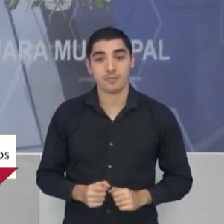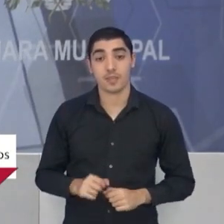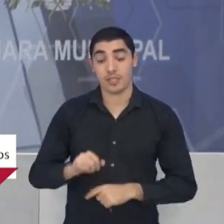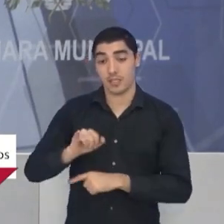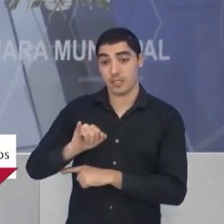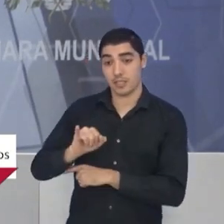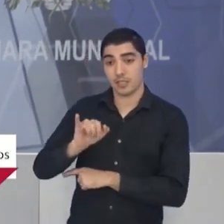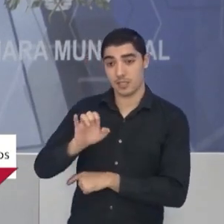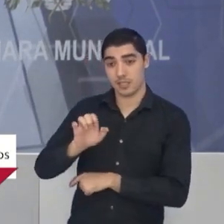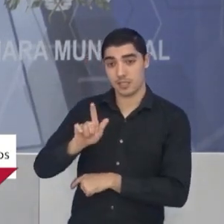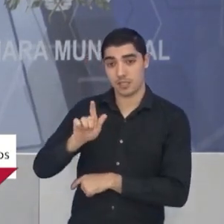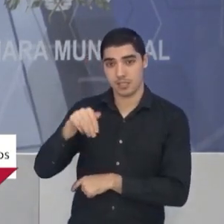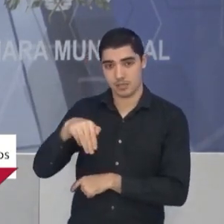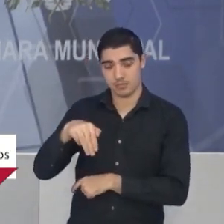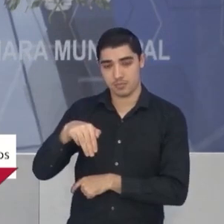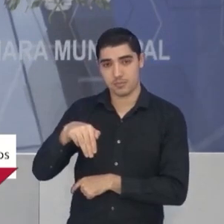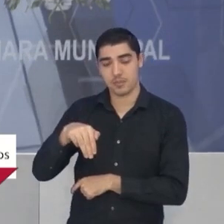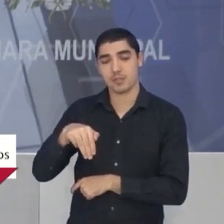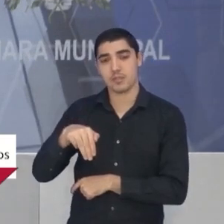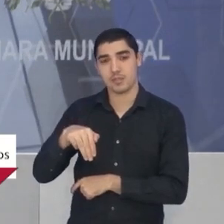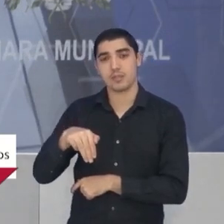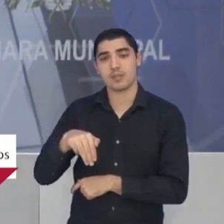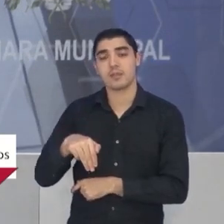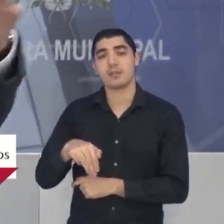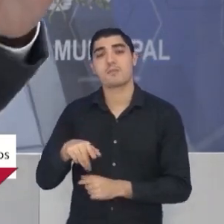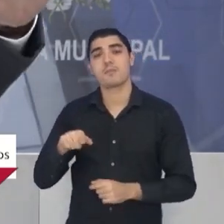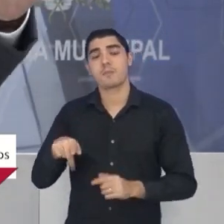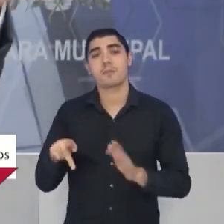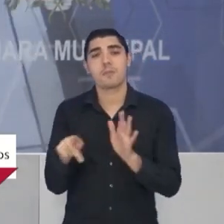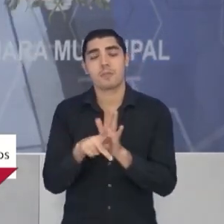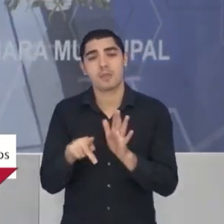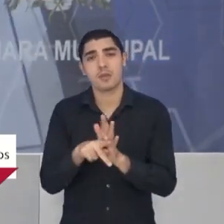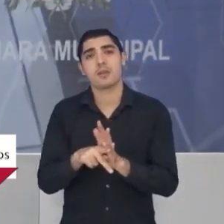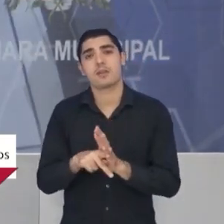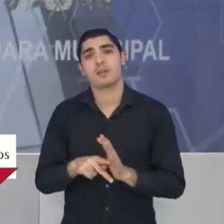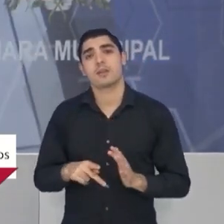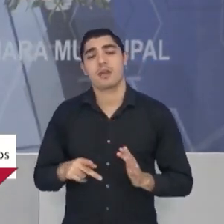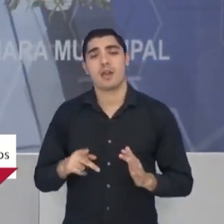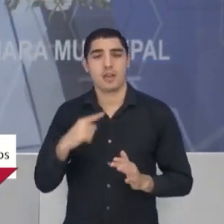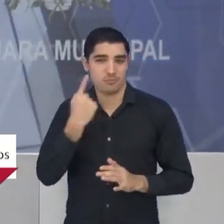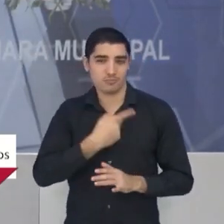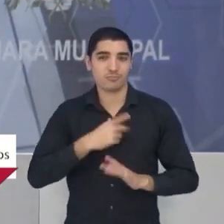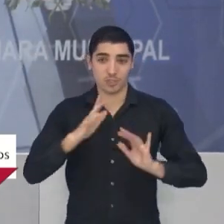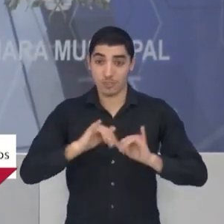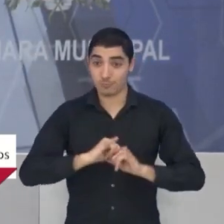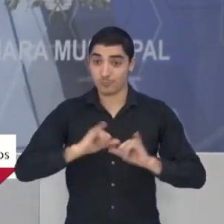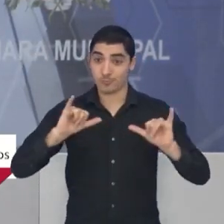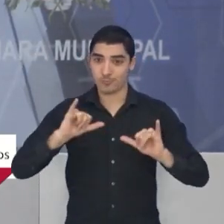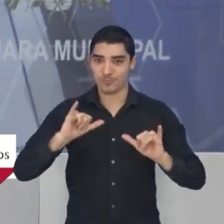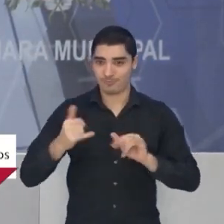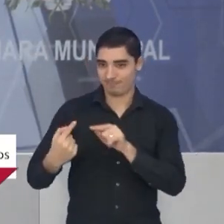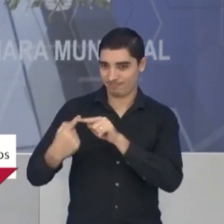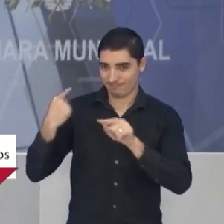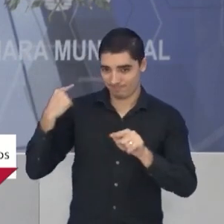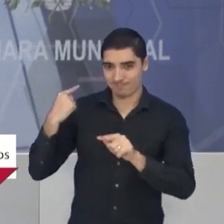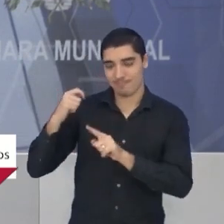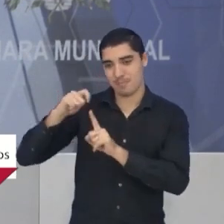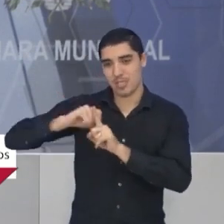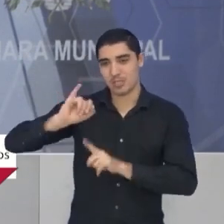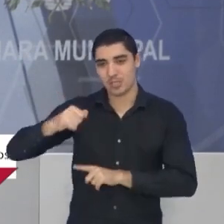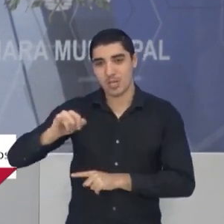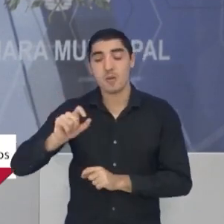iegm índice de efetividade da gestão Municipal acabamos de divulgar no comecinho do do do ano a a nova classificação do